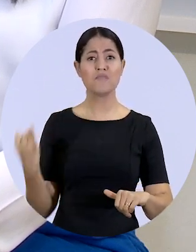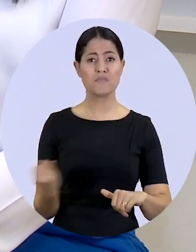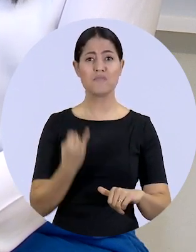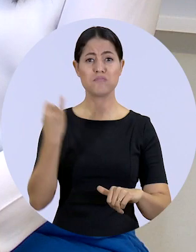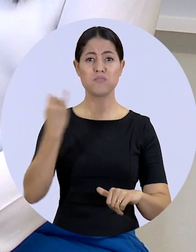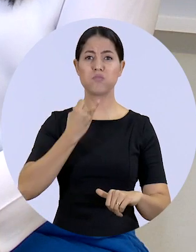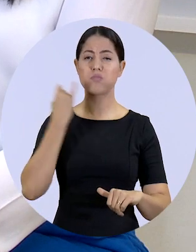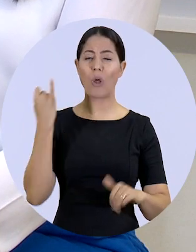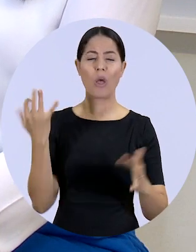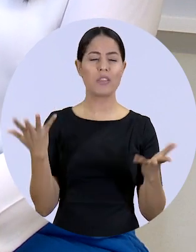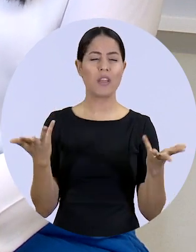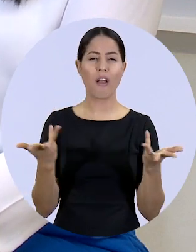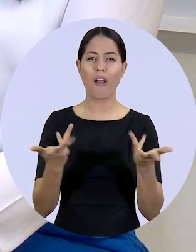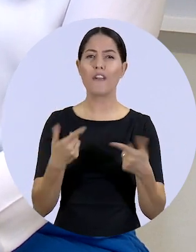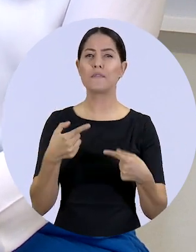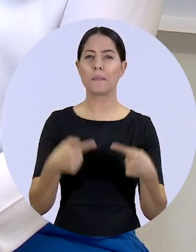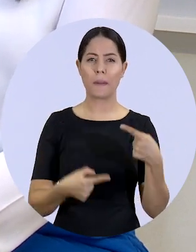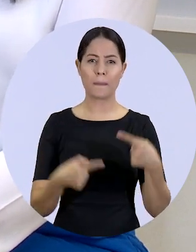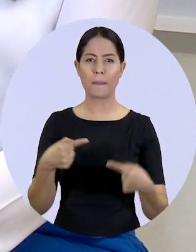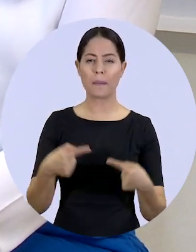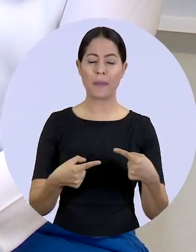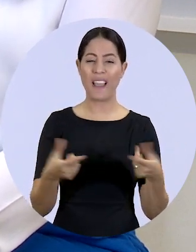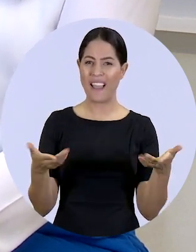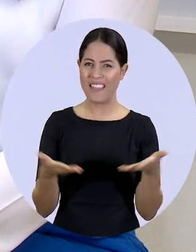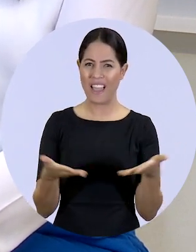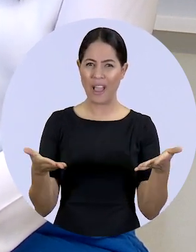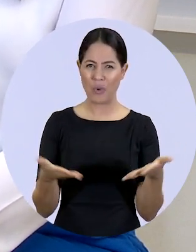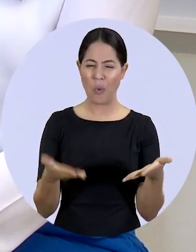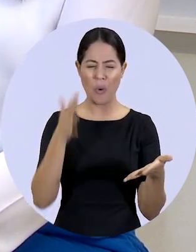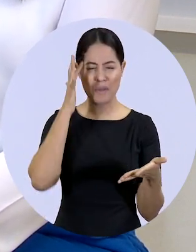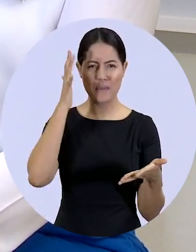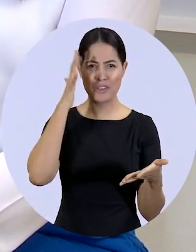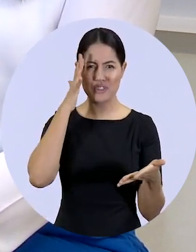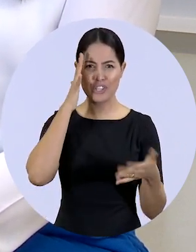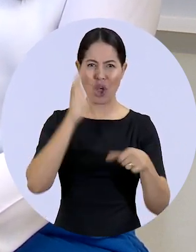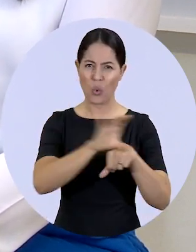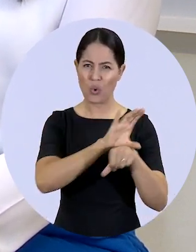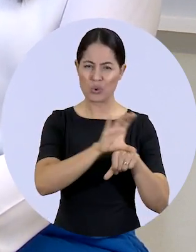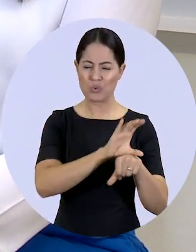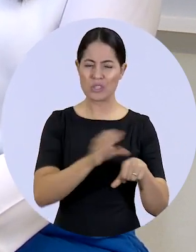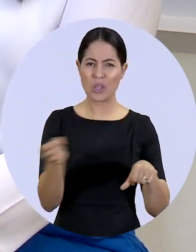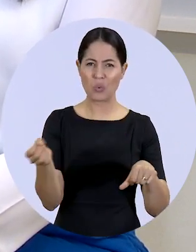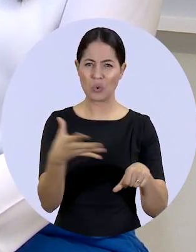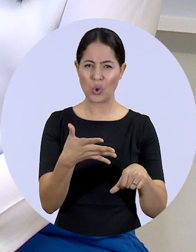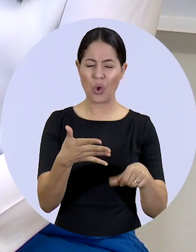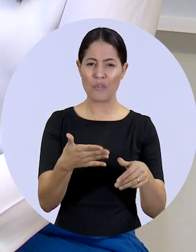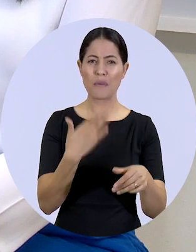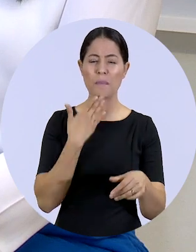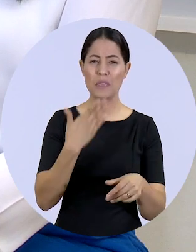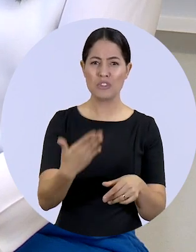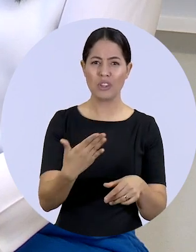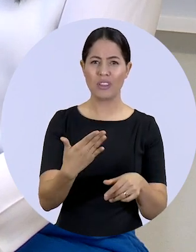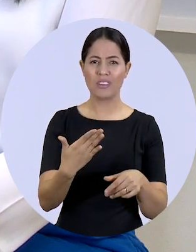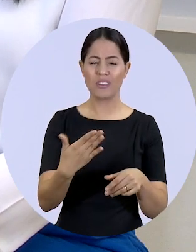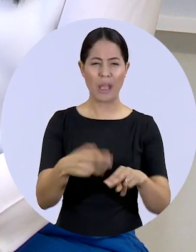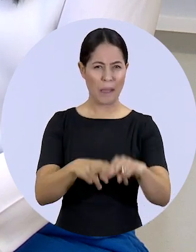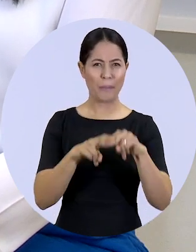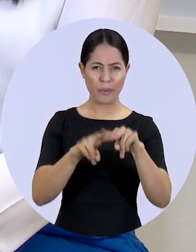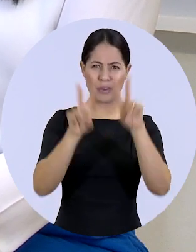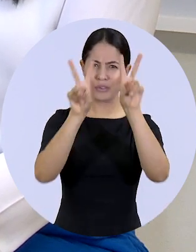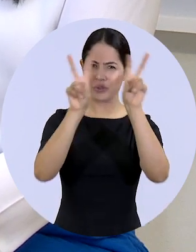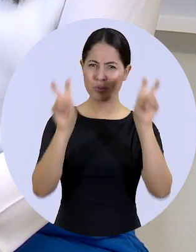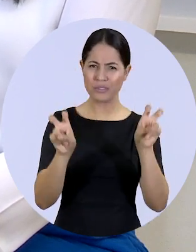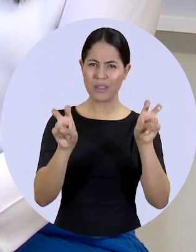discussão extremamente rica. Seria realmente uma lástima imaginar agora a hipótese da convocação, principalmente por causa de um